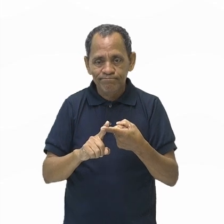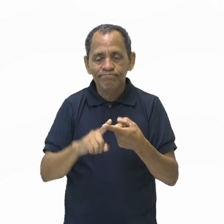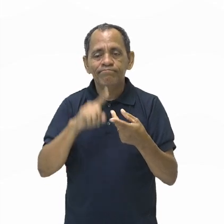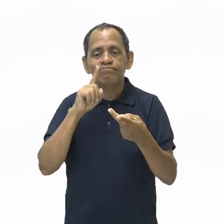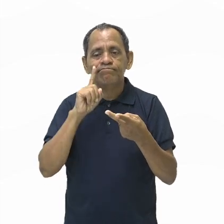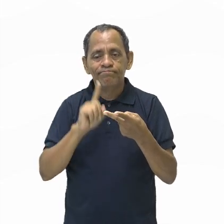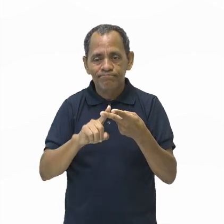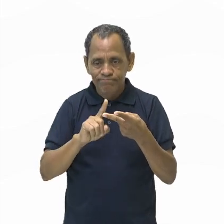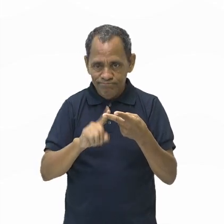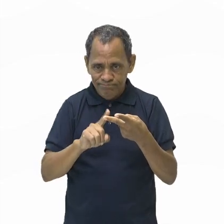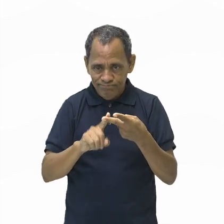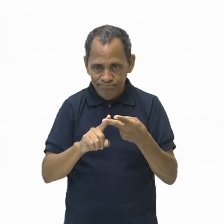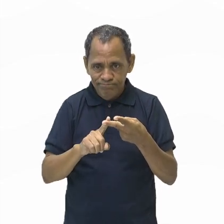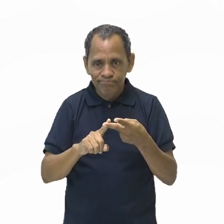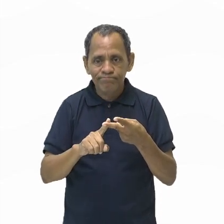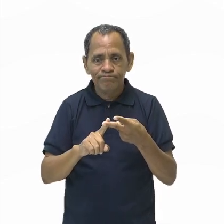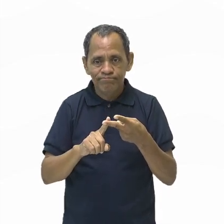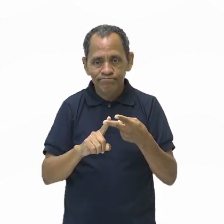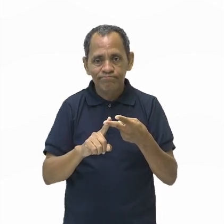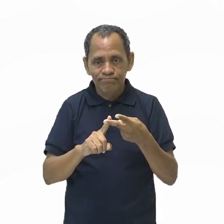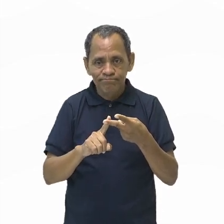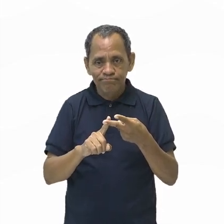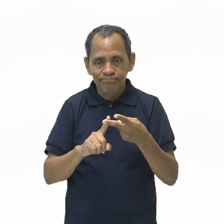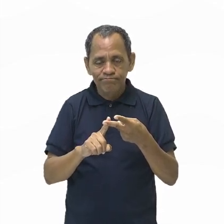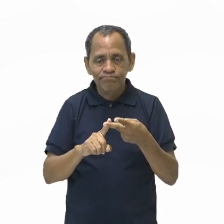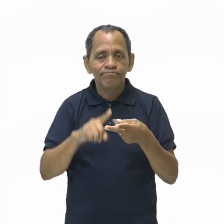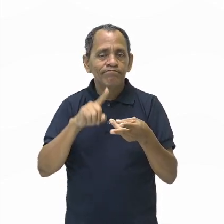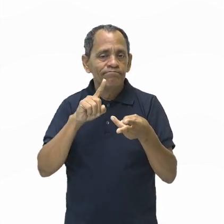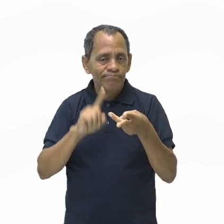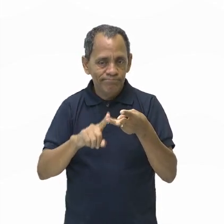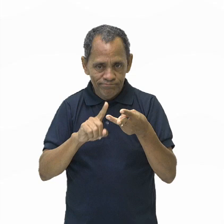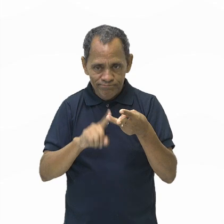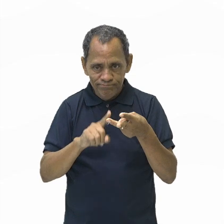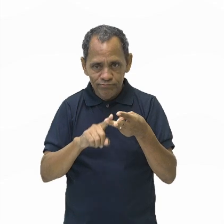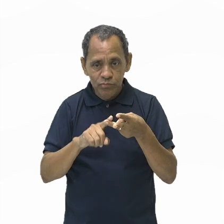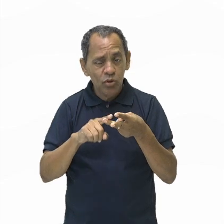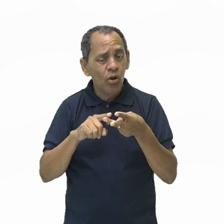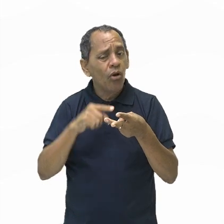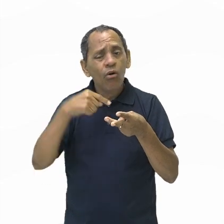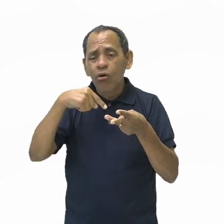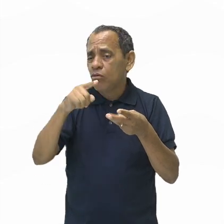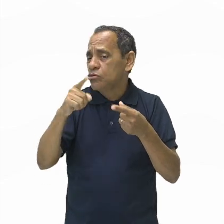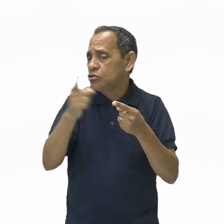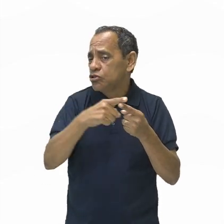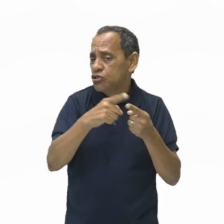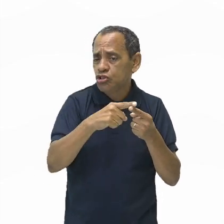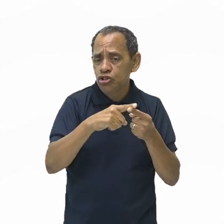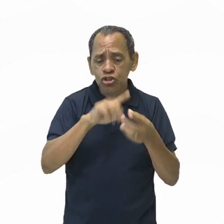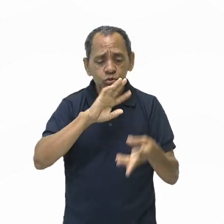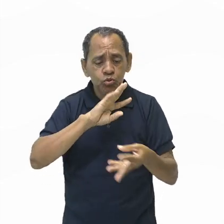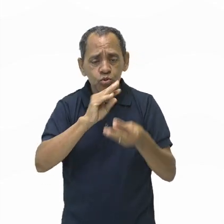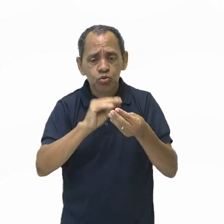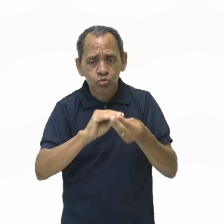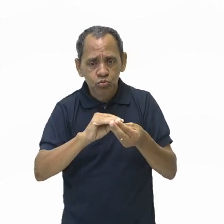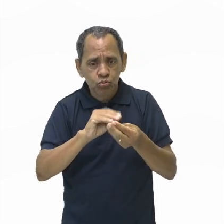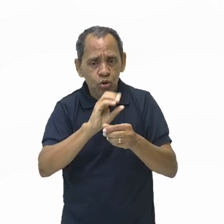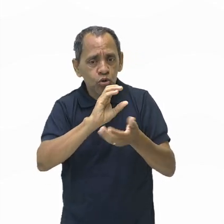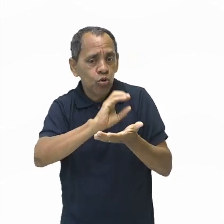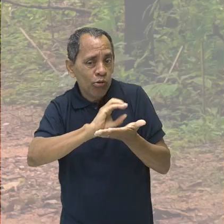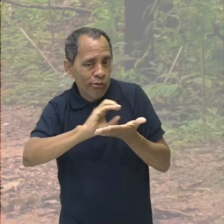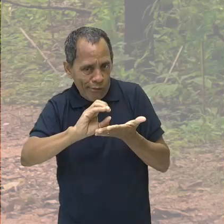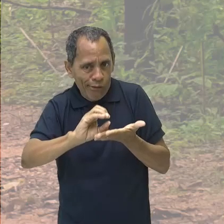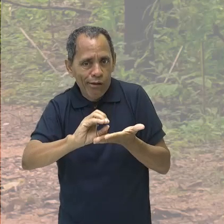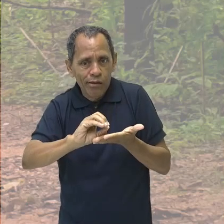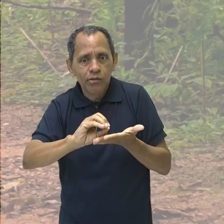bifenilos policlorados, que são os PCBs, e outros compostos orgânicos persistentes. Então note que nós